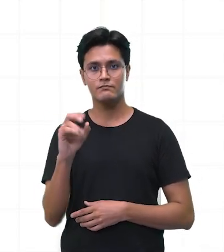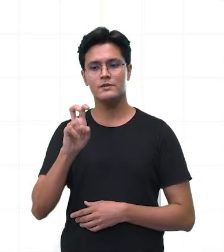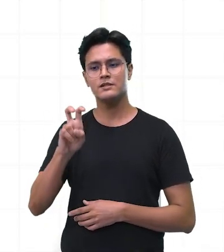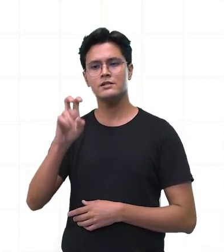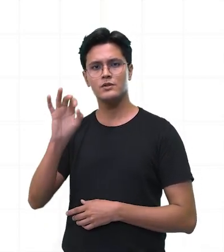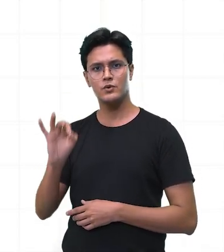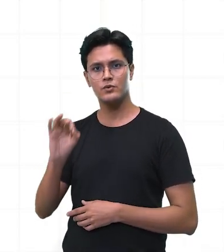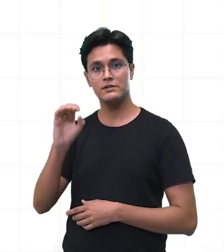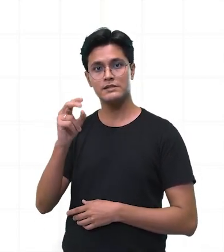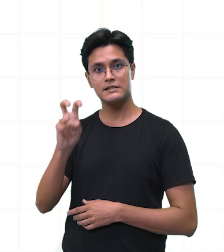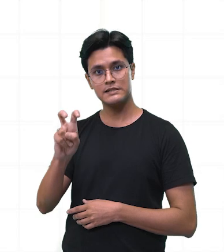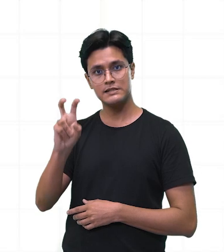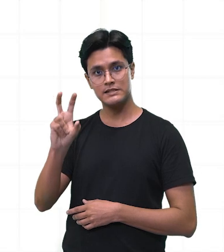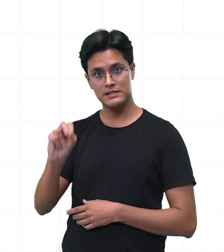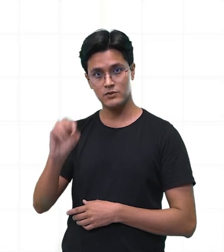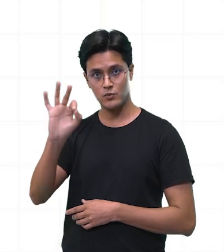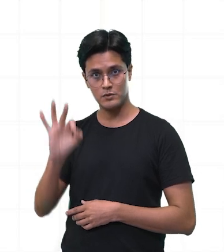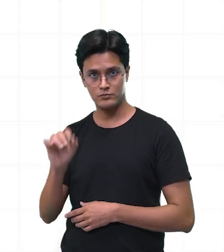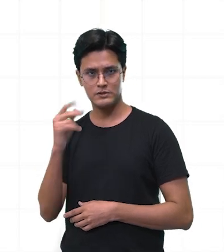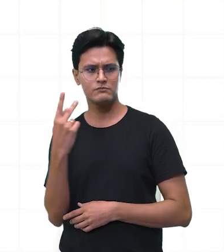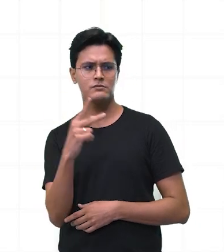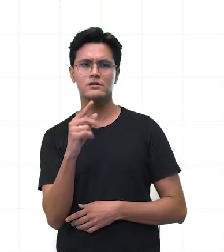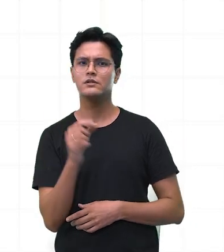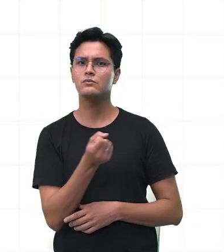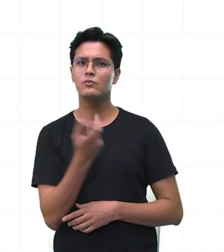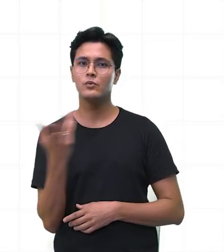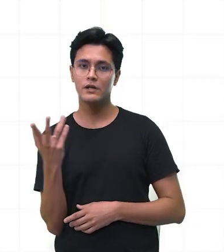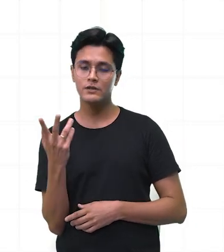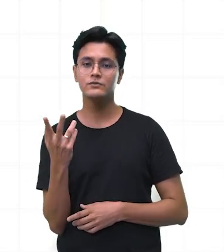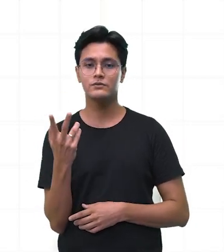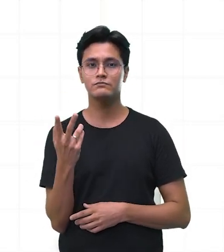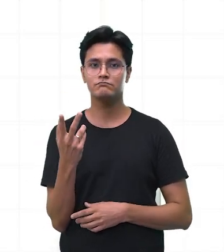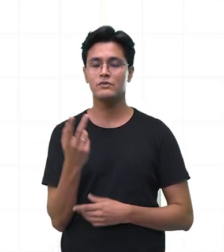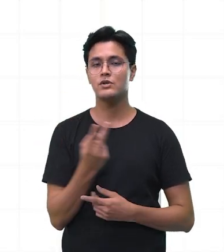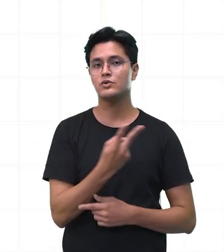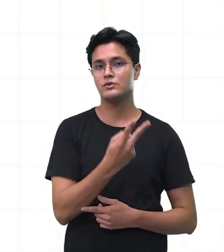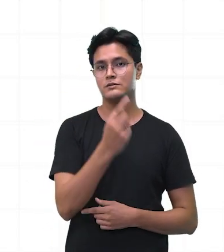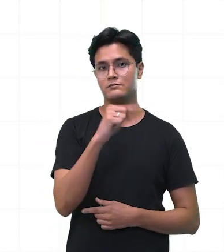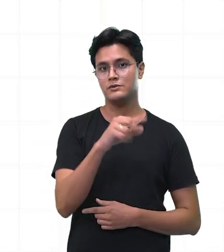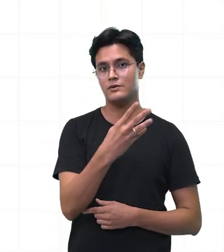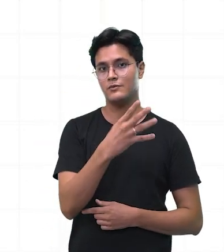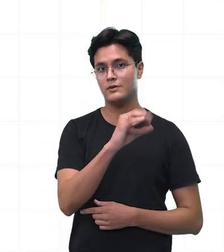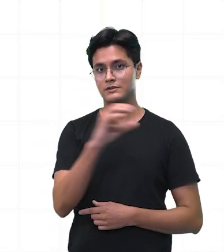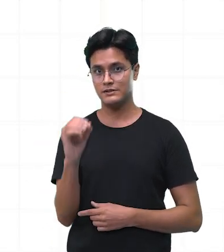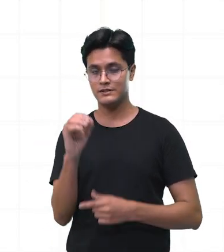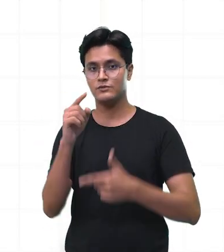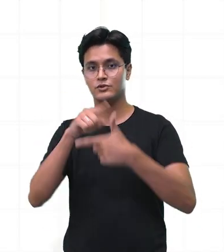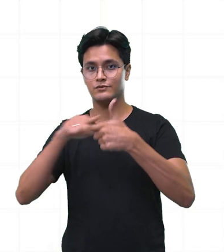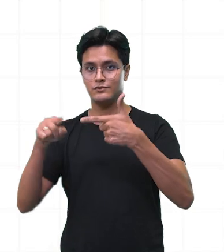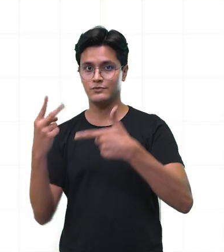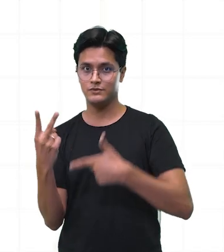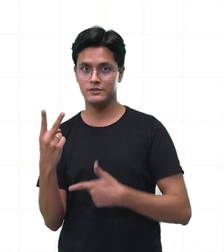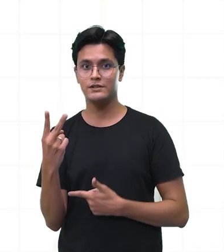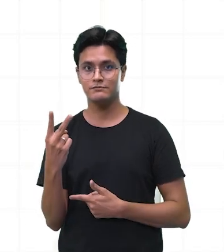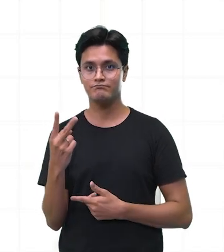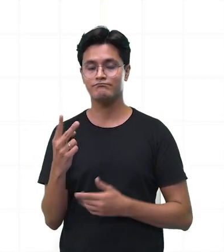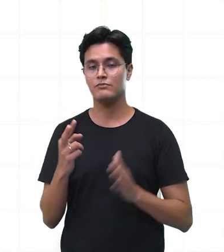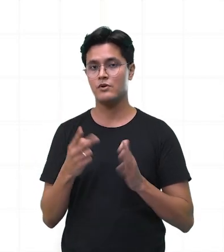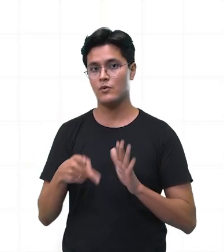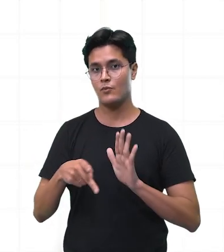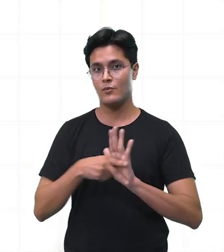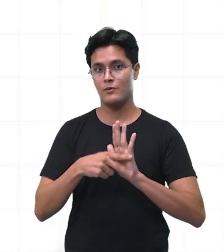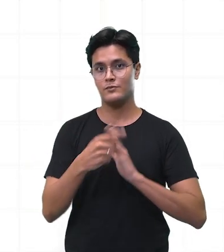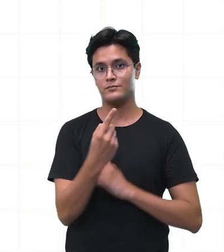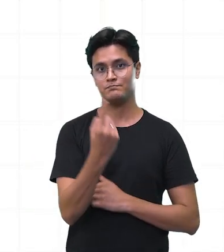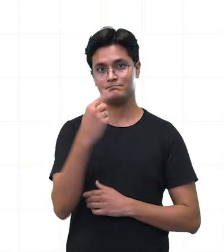será 2.400 dividido por 2, que isso é igual a 1.200. Tá ok? Então, relembrando